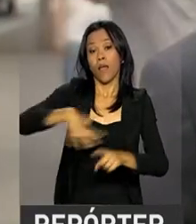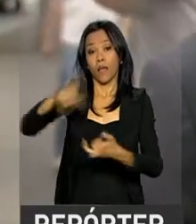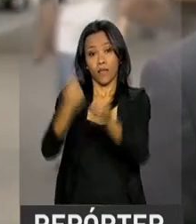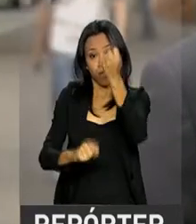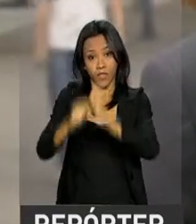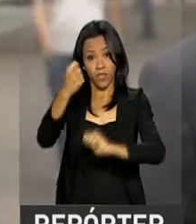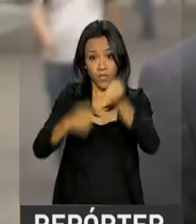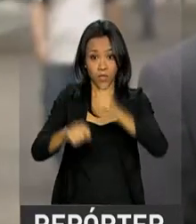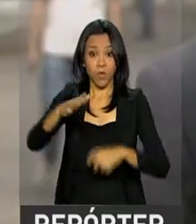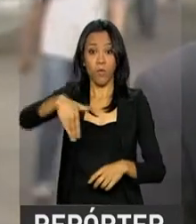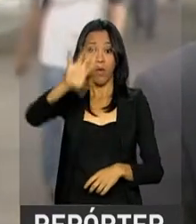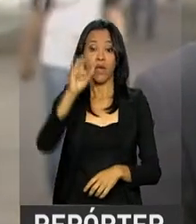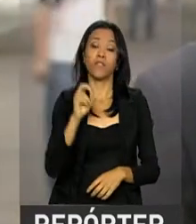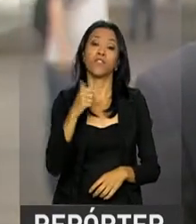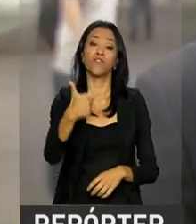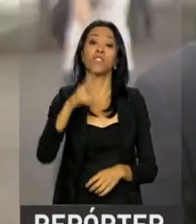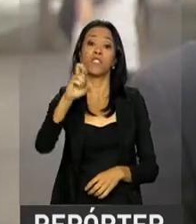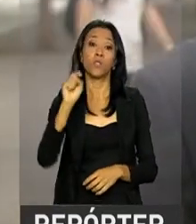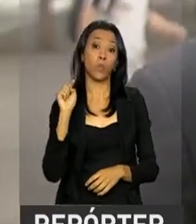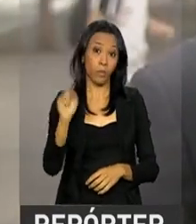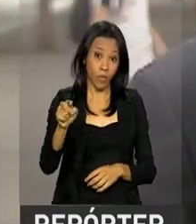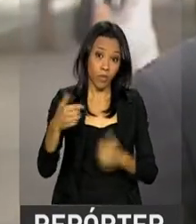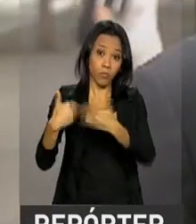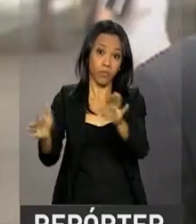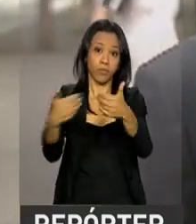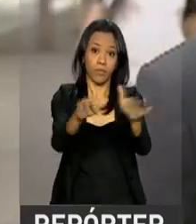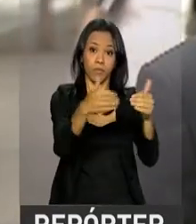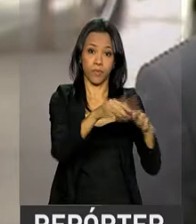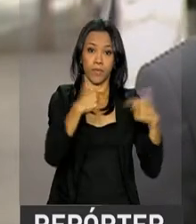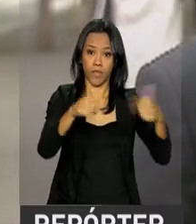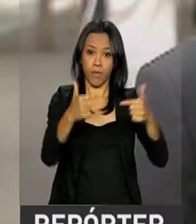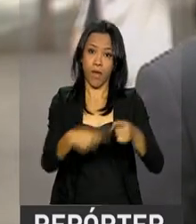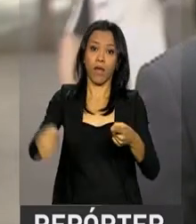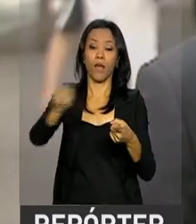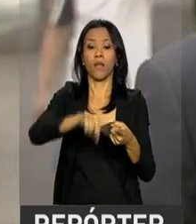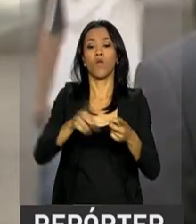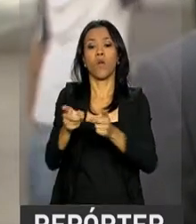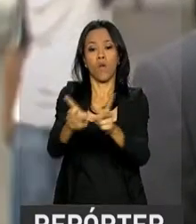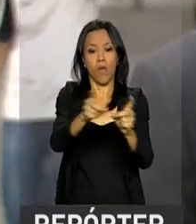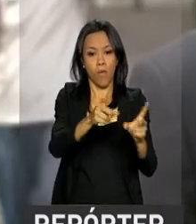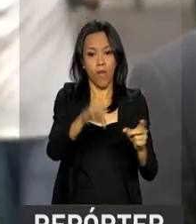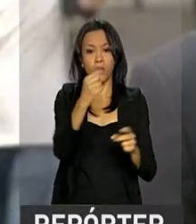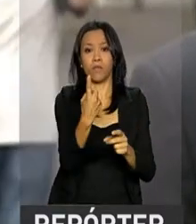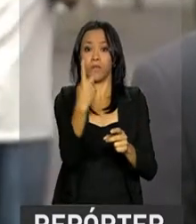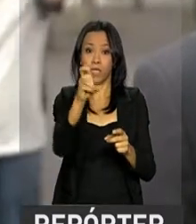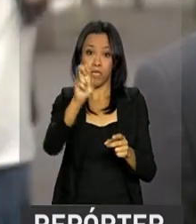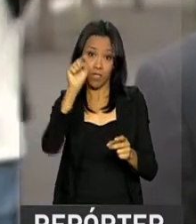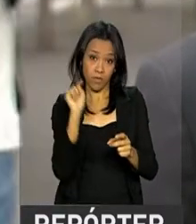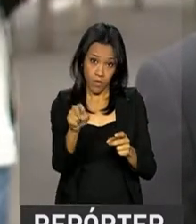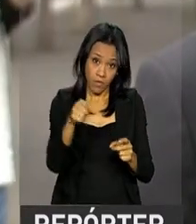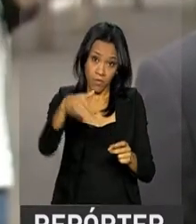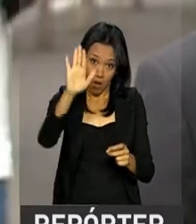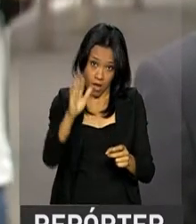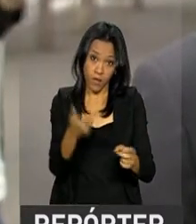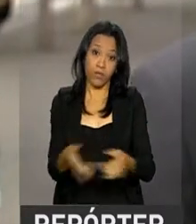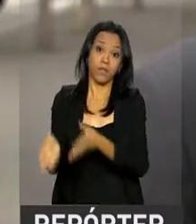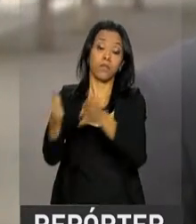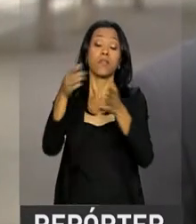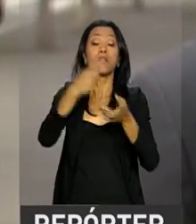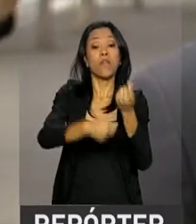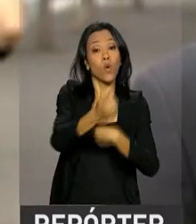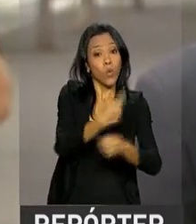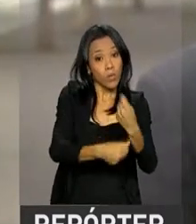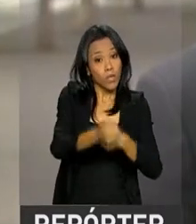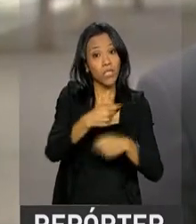novos postos liderou a abertura de vagas no mês passado seguida pelo comércio com mais de 15 mil novos empregos formais para os economistas